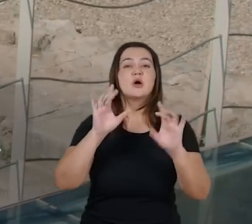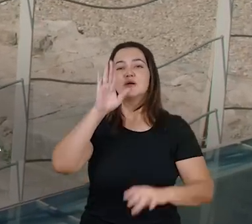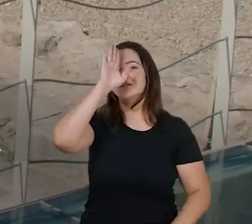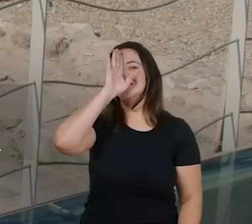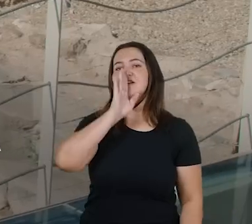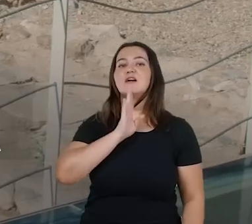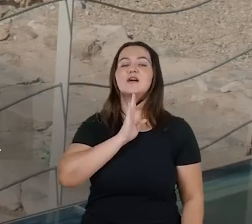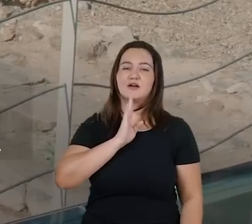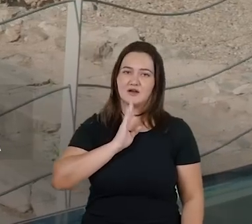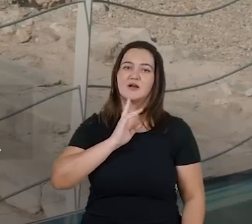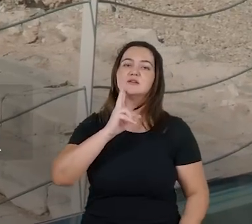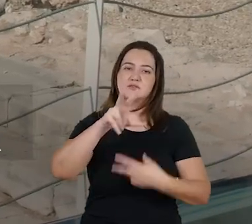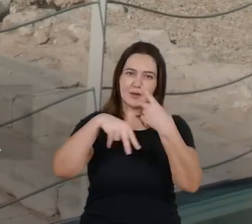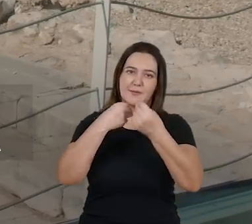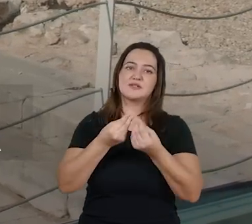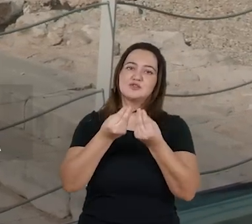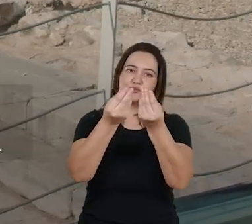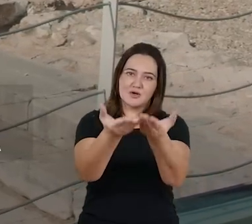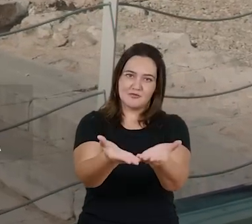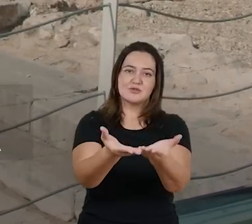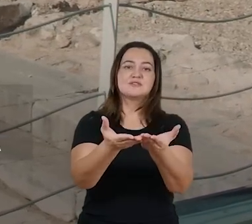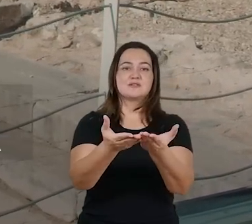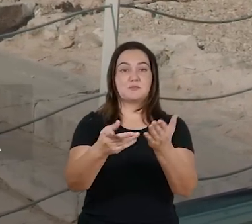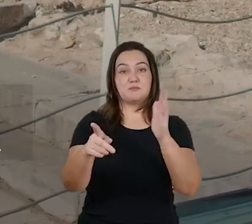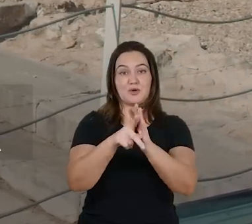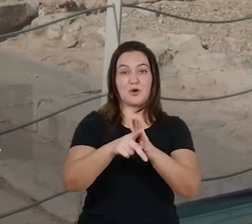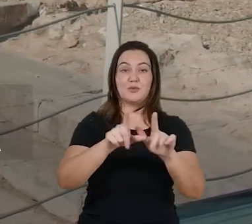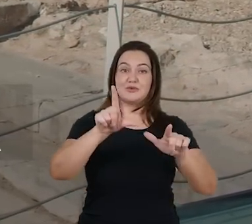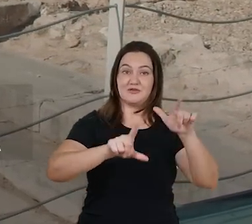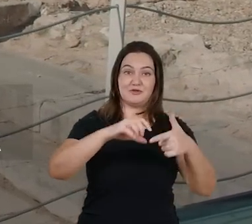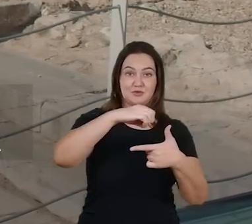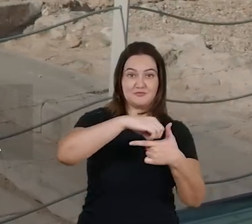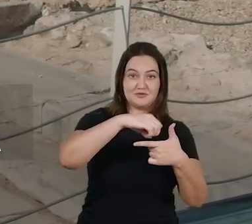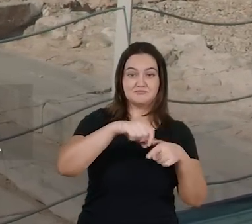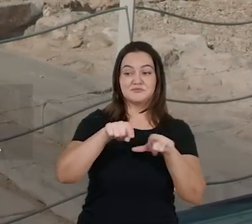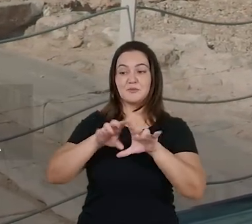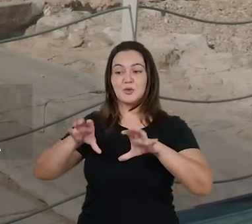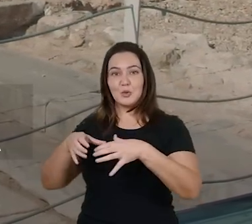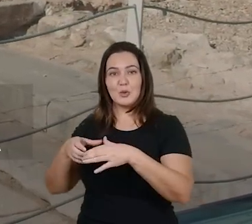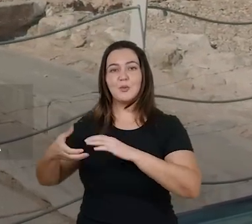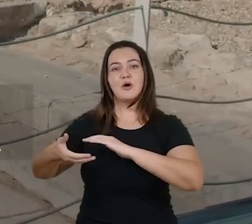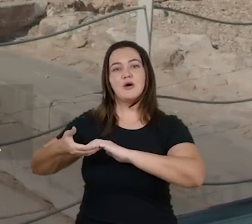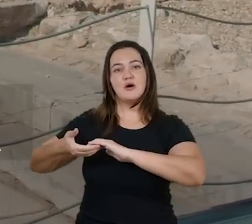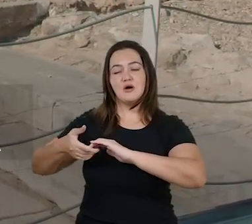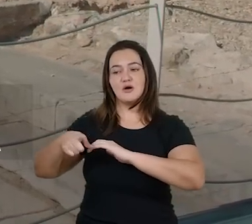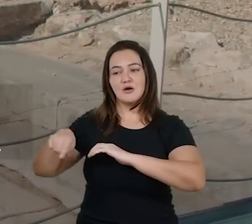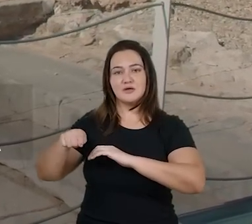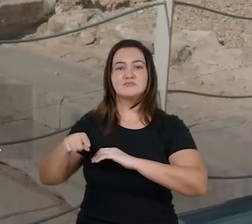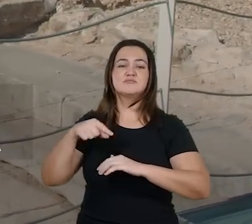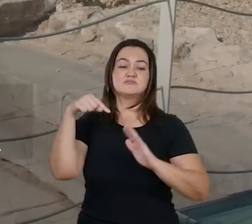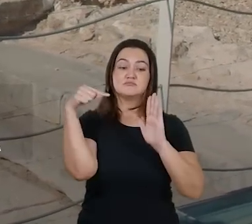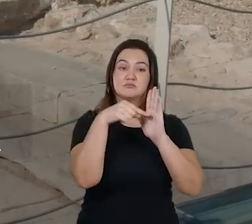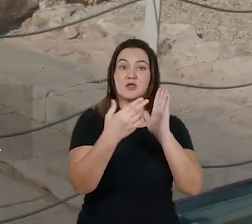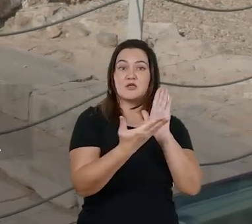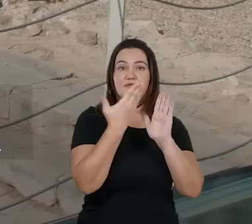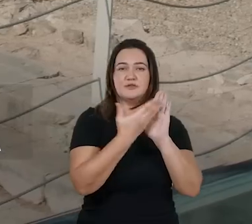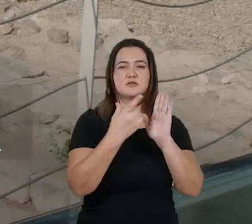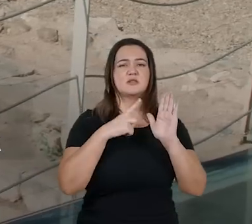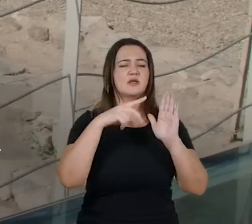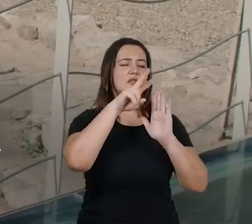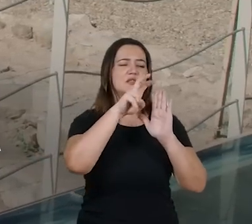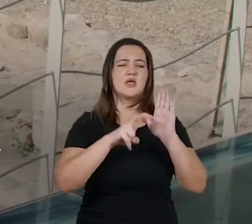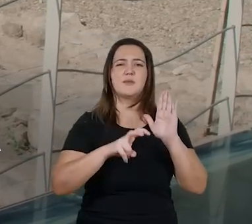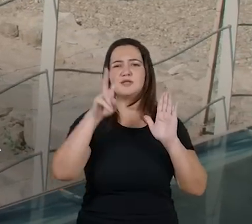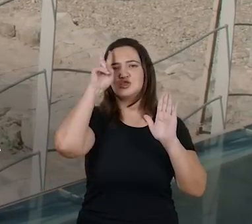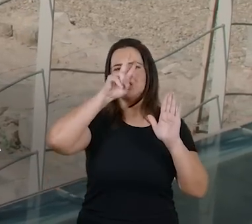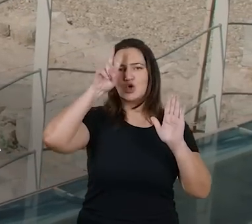Absolutamente nada. É um presente da TV Novo Tempo e dos Anjos da Esperança. E aqui eu tenho muitas temáticas de história,